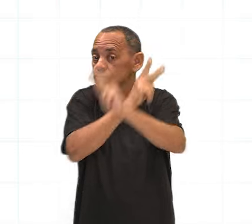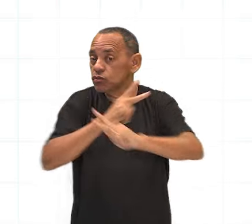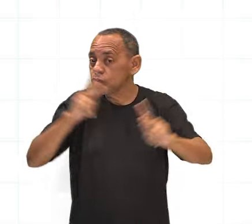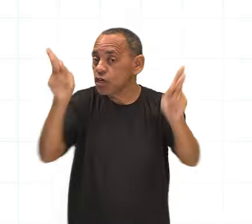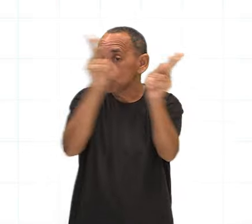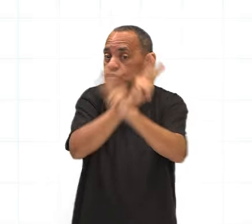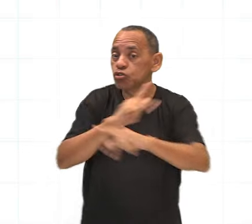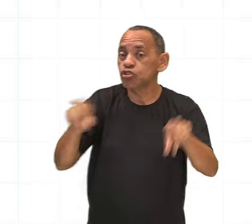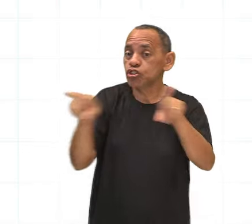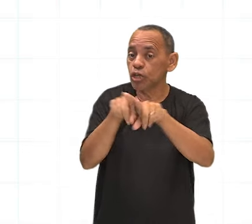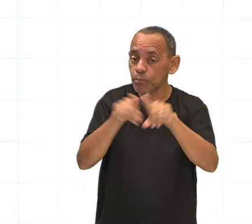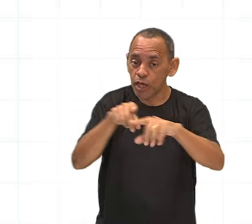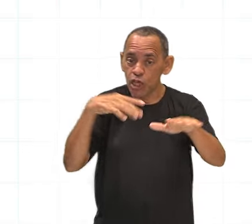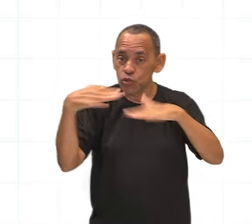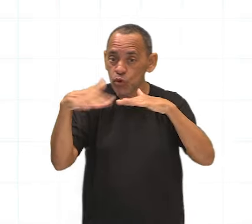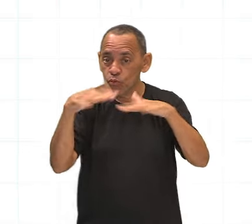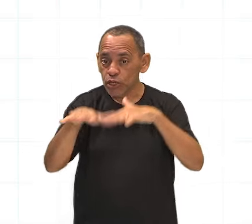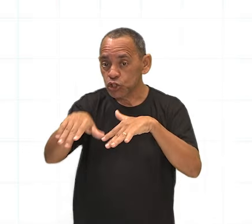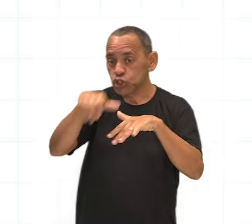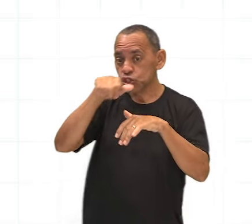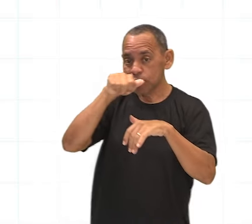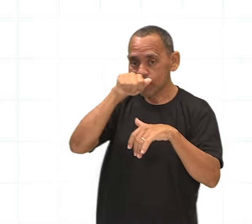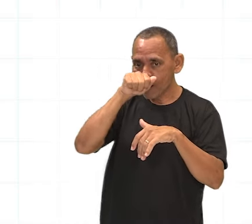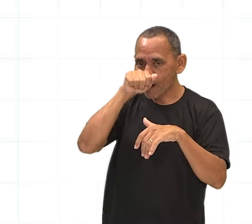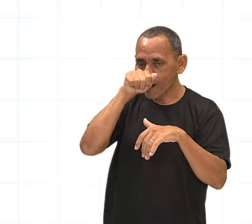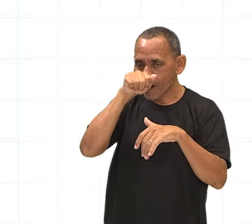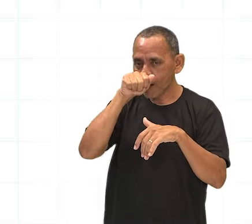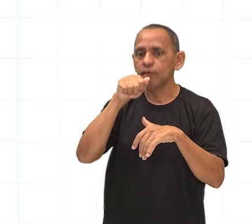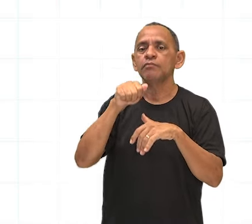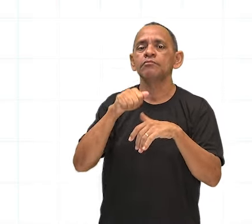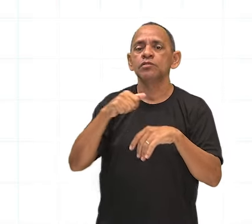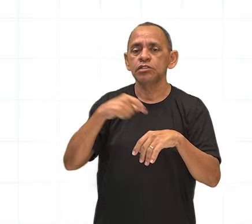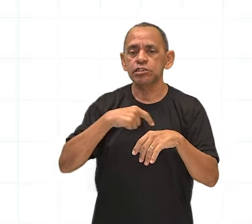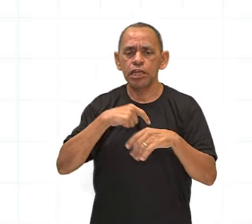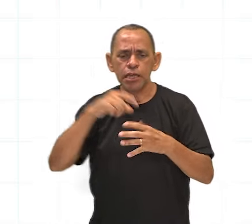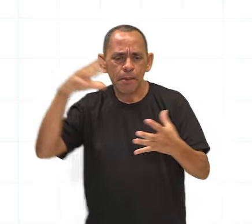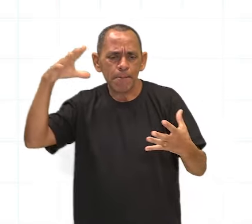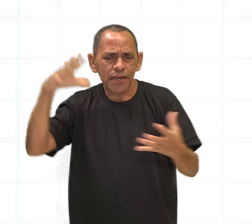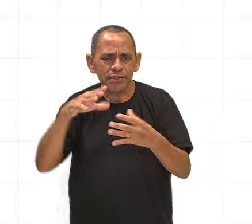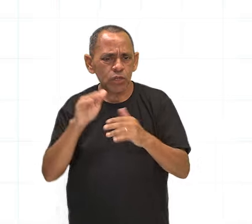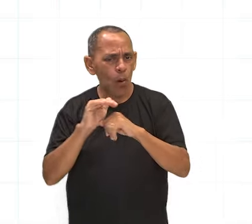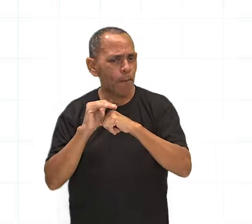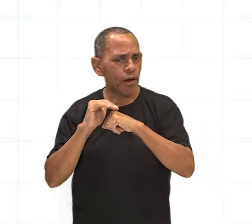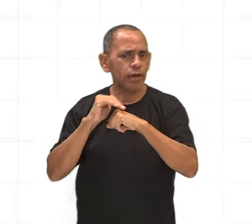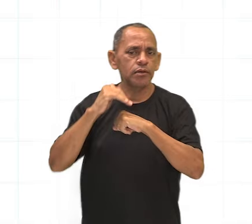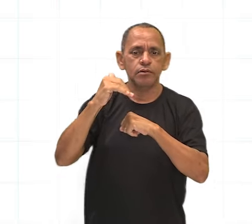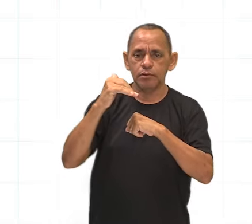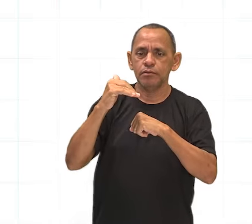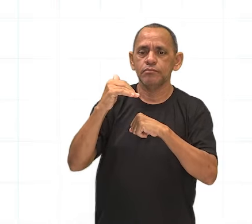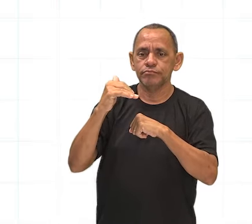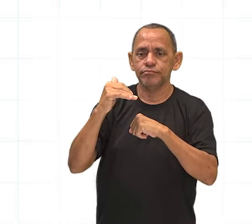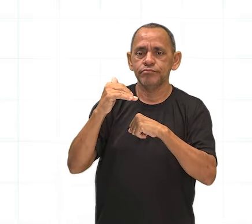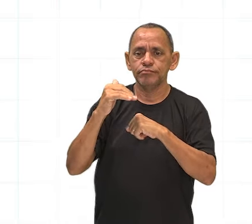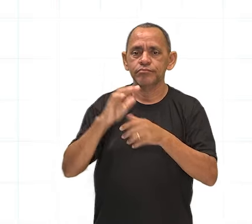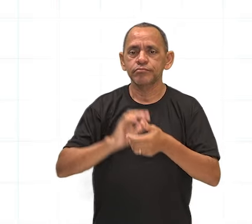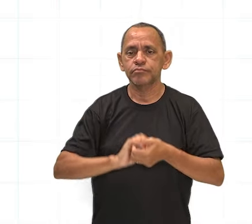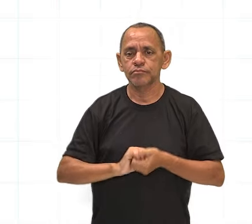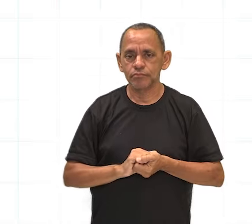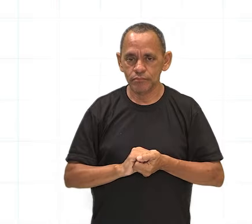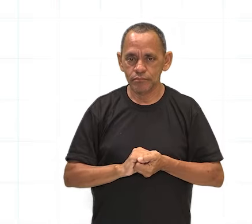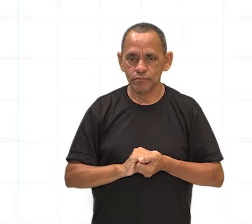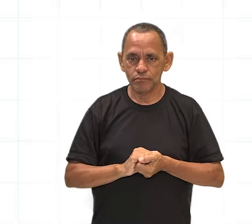disso, essas movimentações de ar ocorrem das zonas de alta pressão atmosférica, onde há uma maior quantidade de